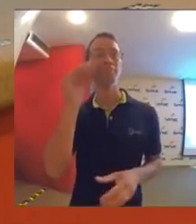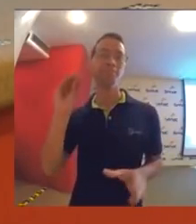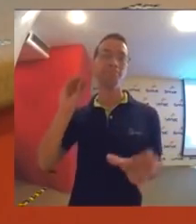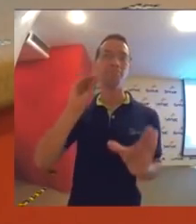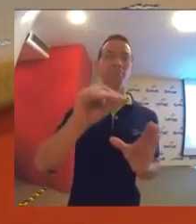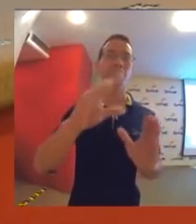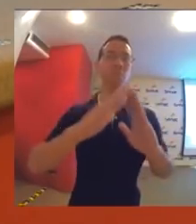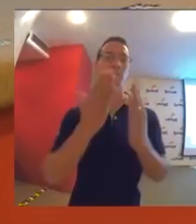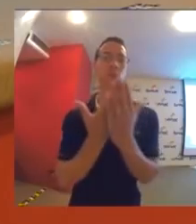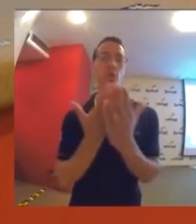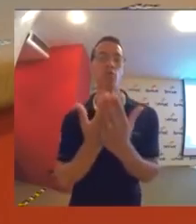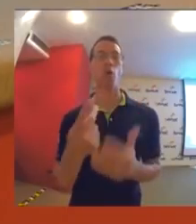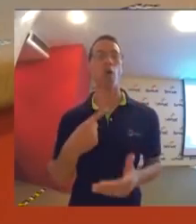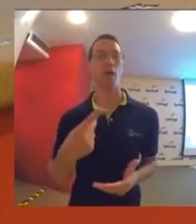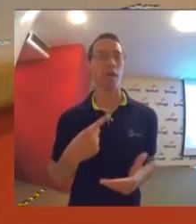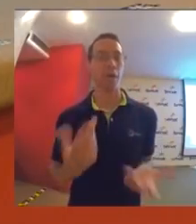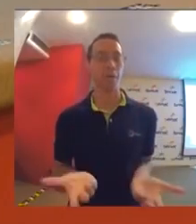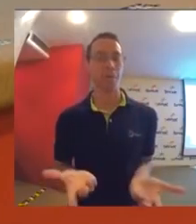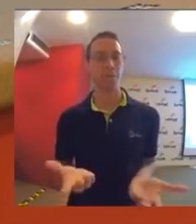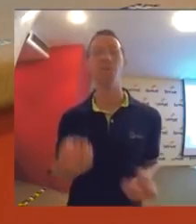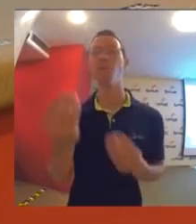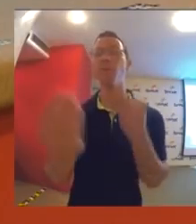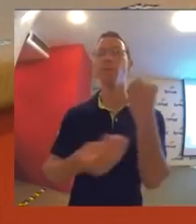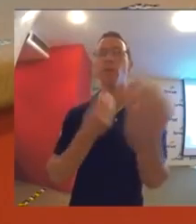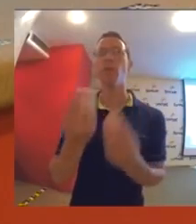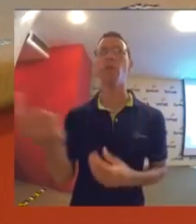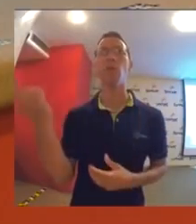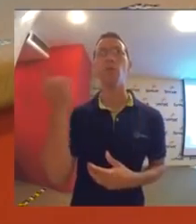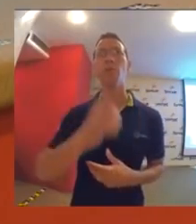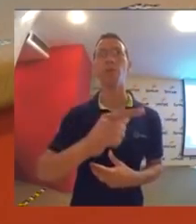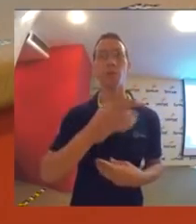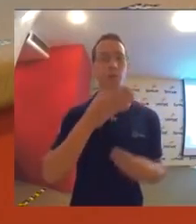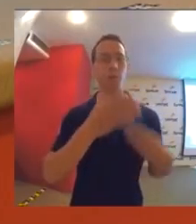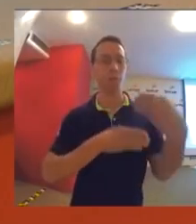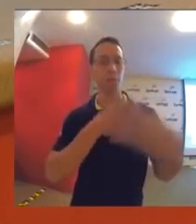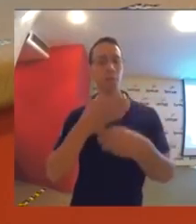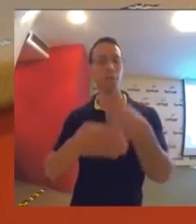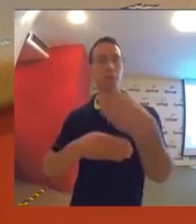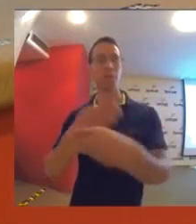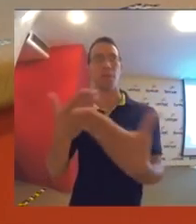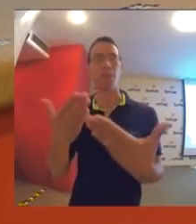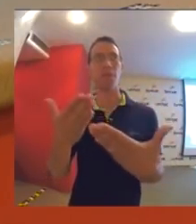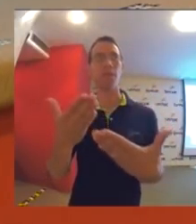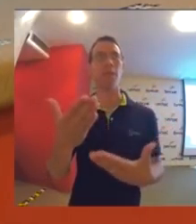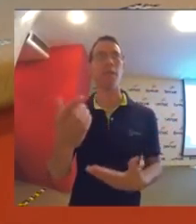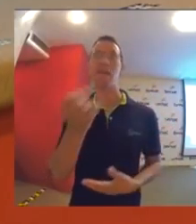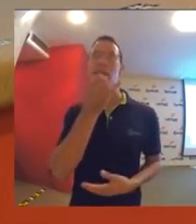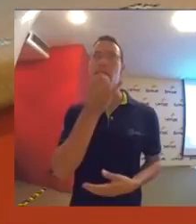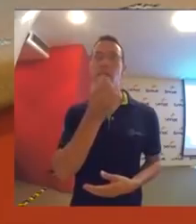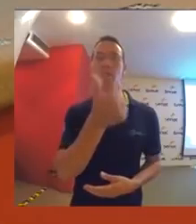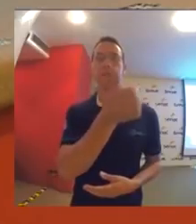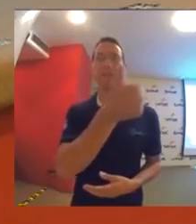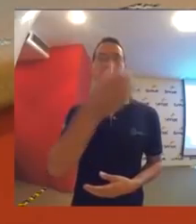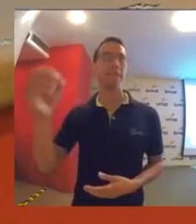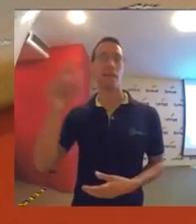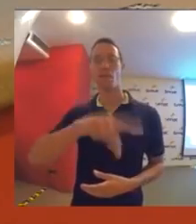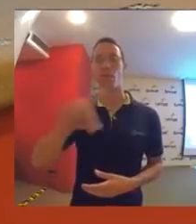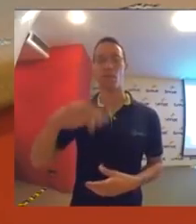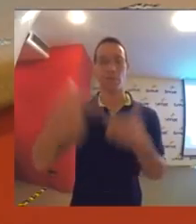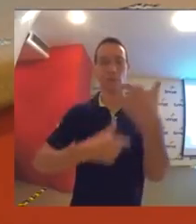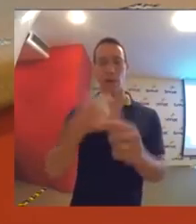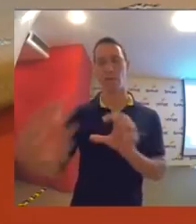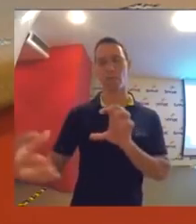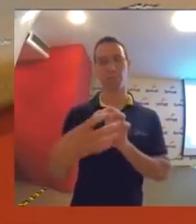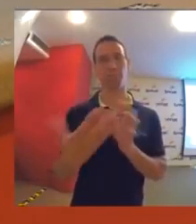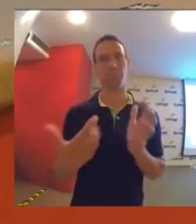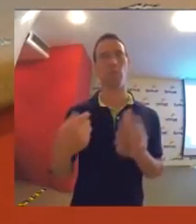na minha escola. Como se daria o passo para que, vamos supor que eu tenha 100 professores trabalhando comigo, como